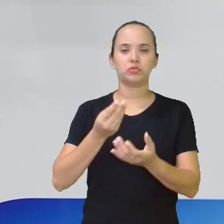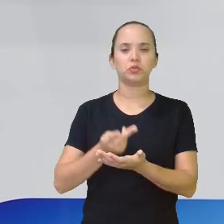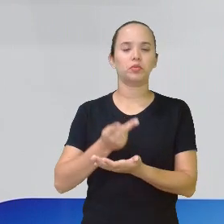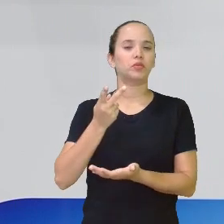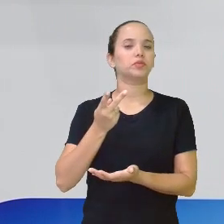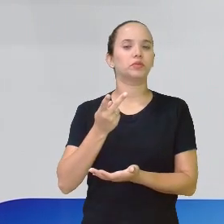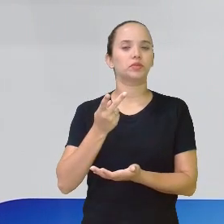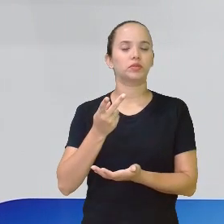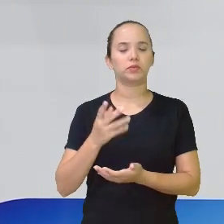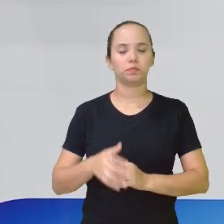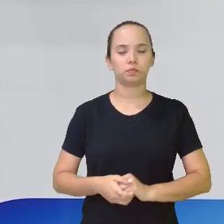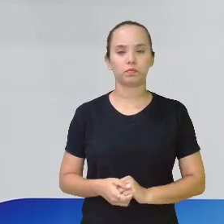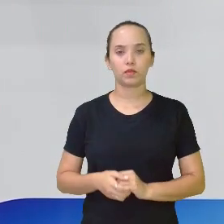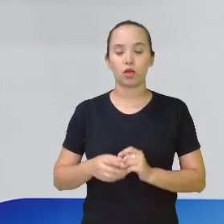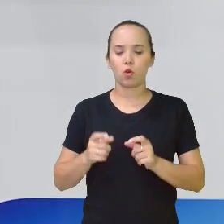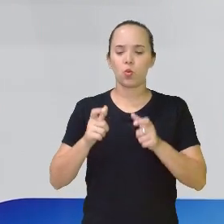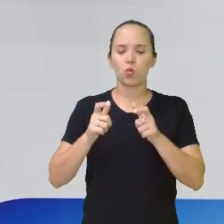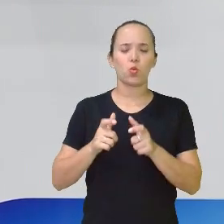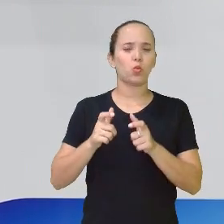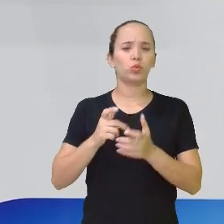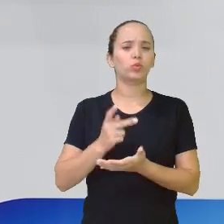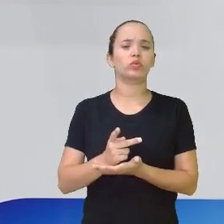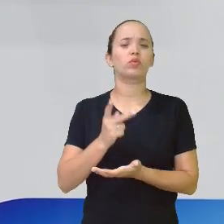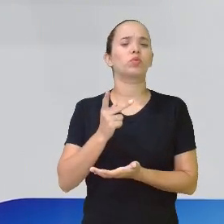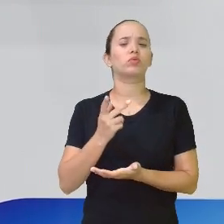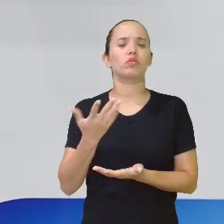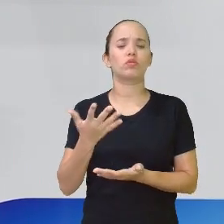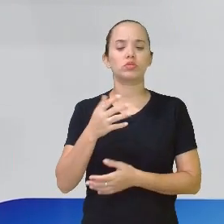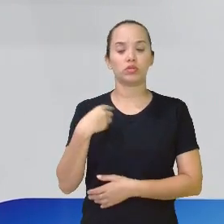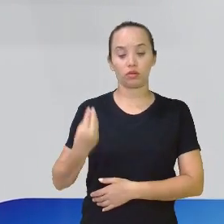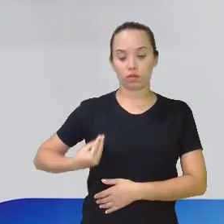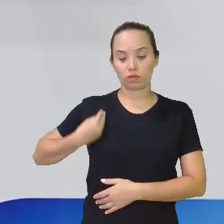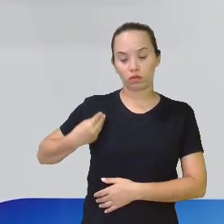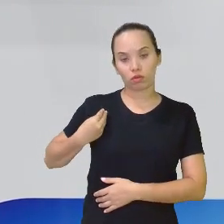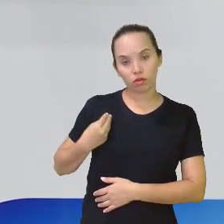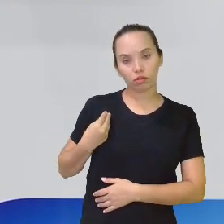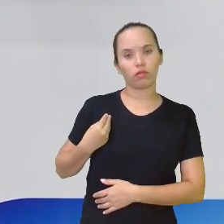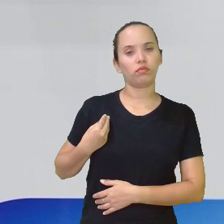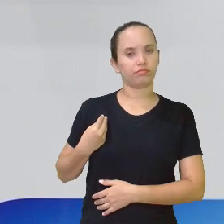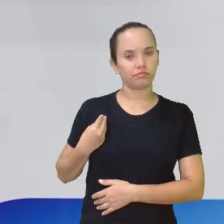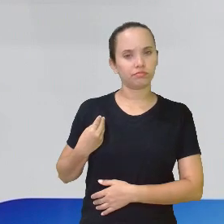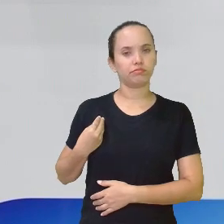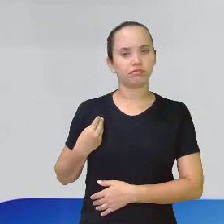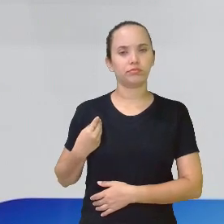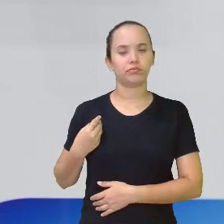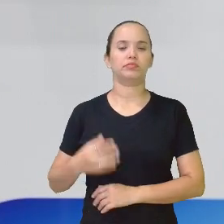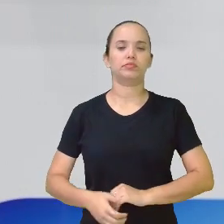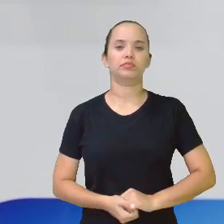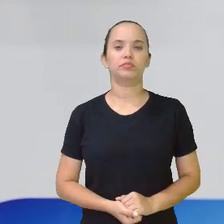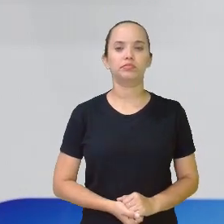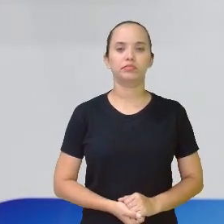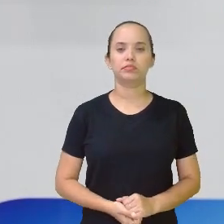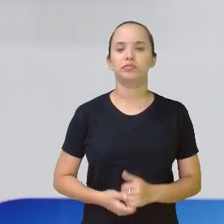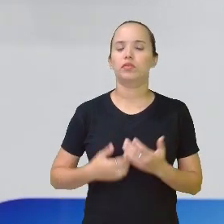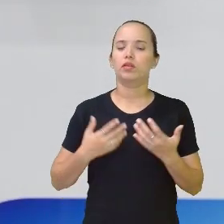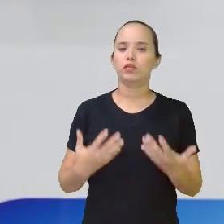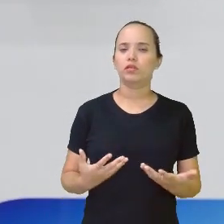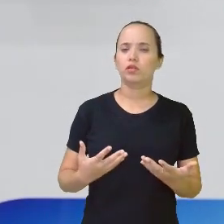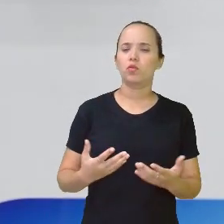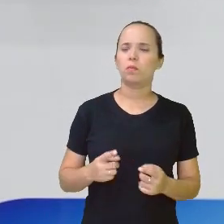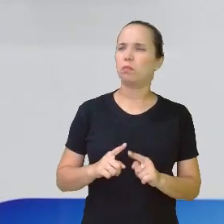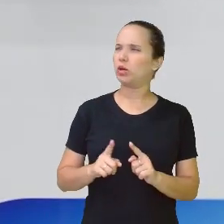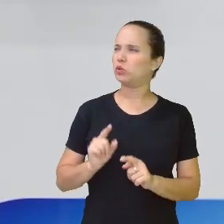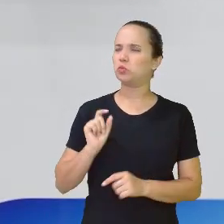combustão. Onde é que a combustão acontece na nossa vida, no nosso dia a dia, no nosso cotidiano? O que danado